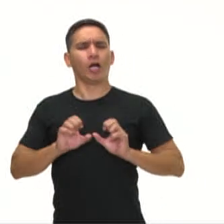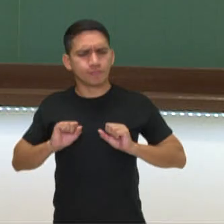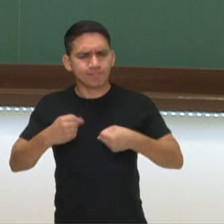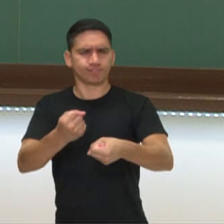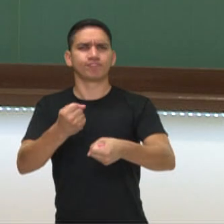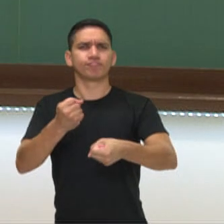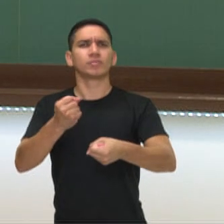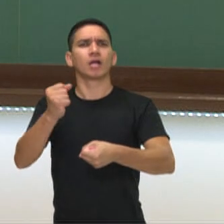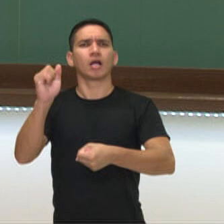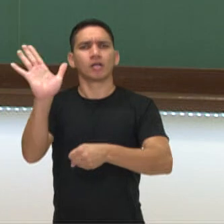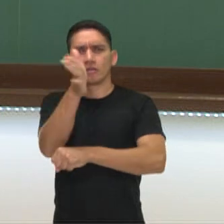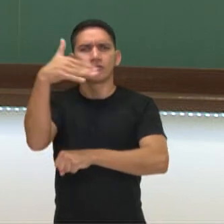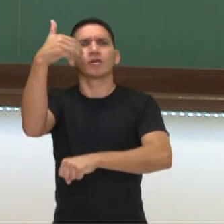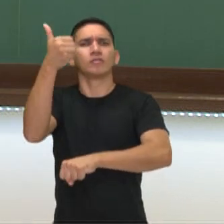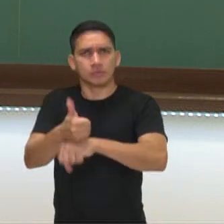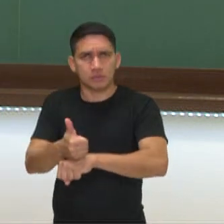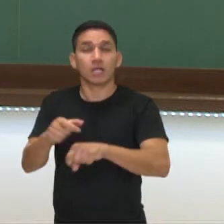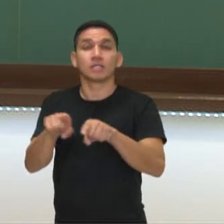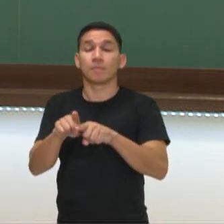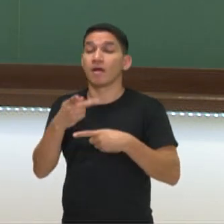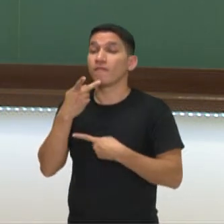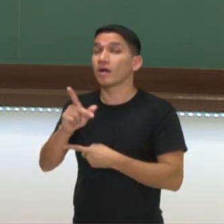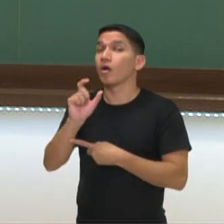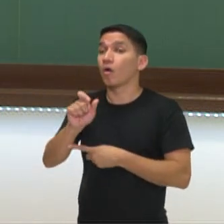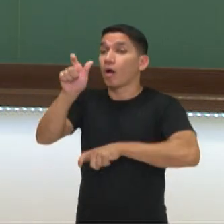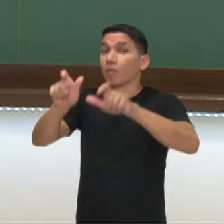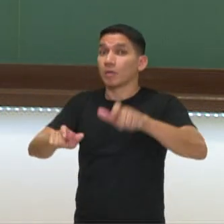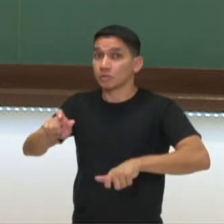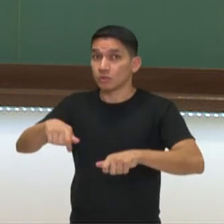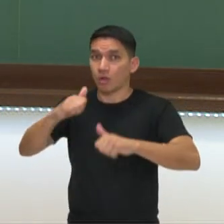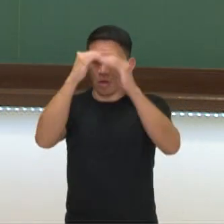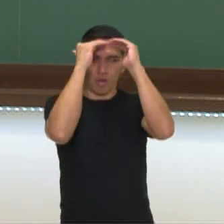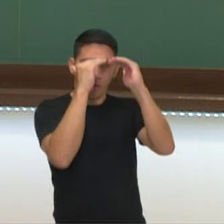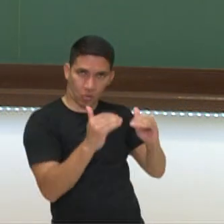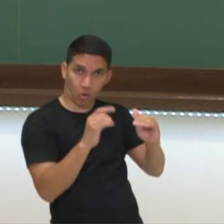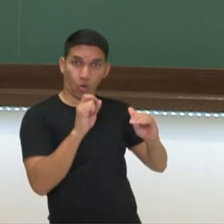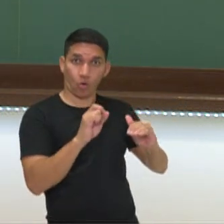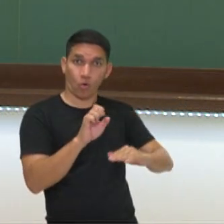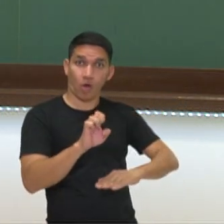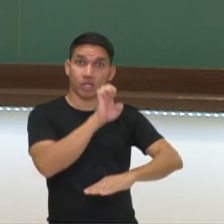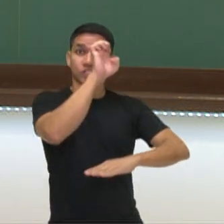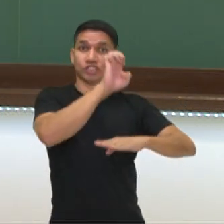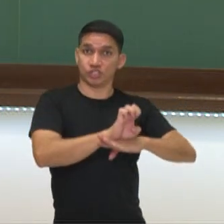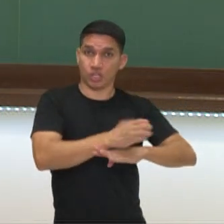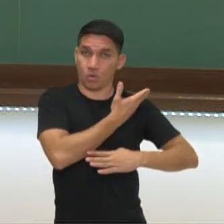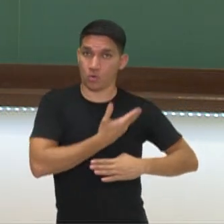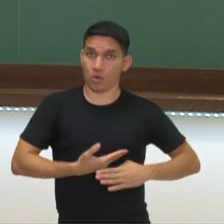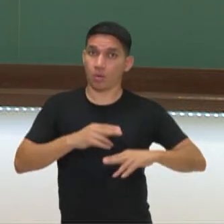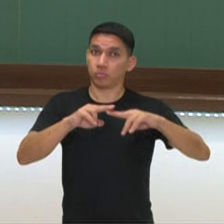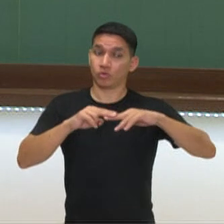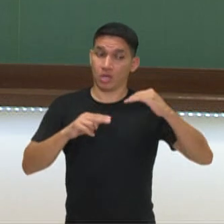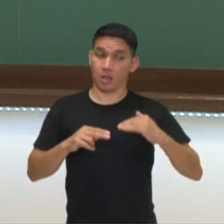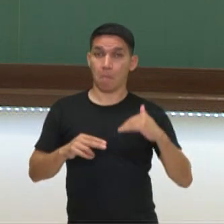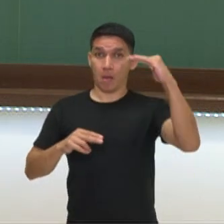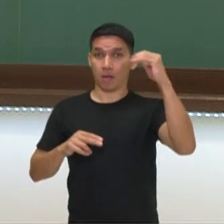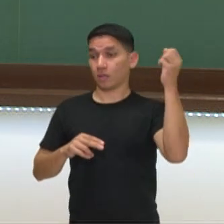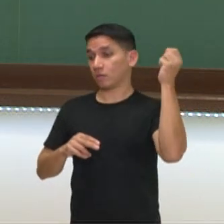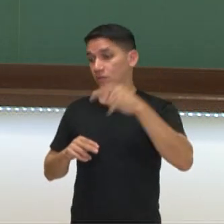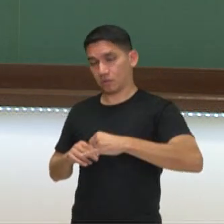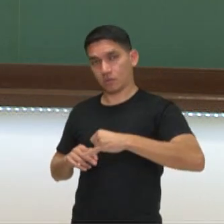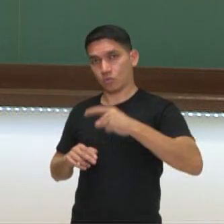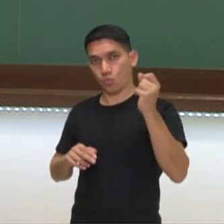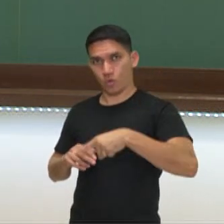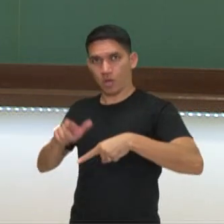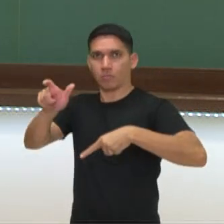a subordinação do indivíduo ao Estado. O Estado é mais importante que o indivíduo deve obedecer a esse